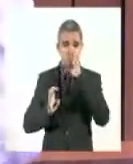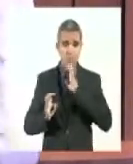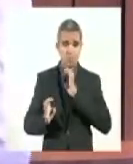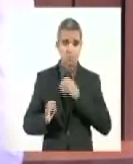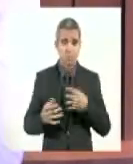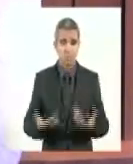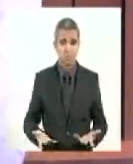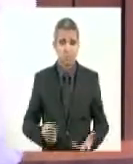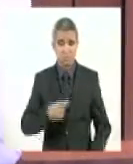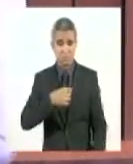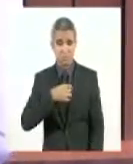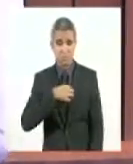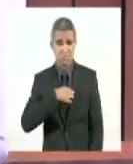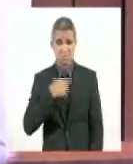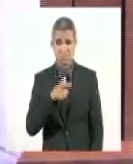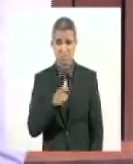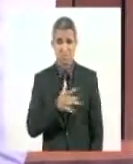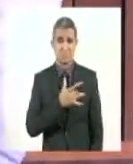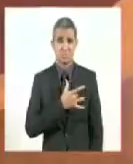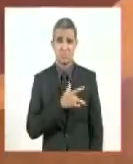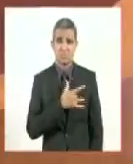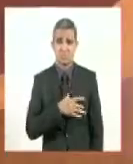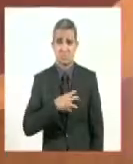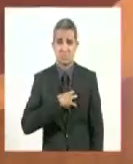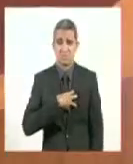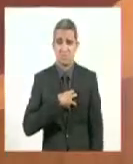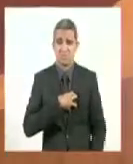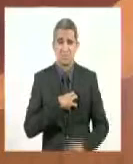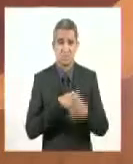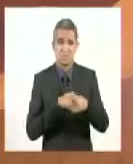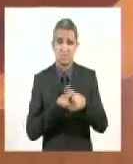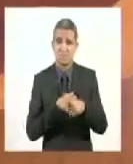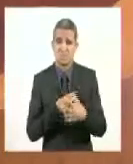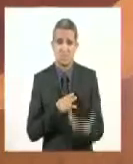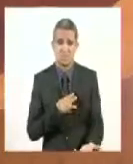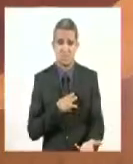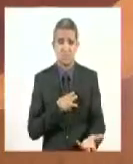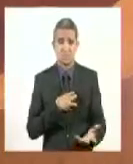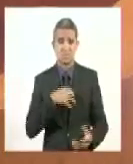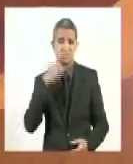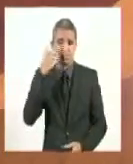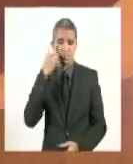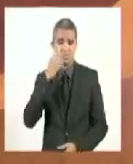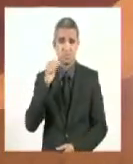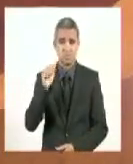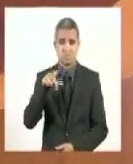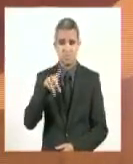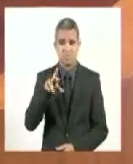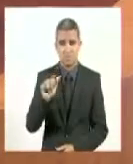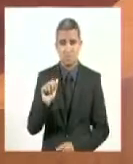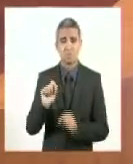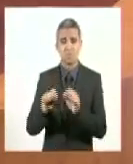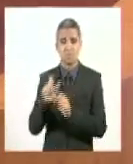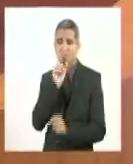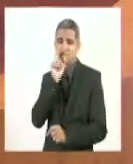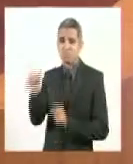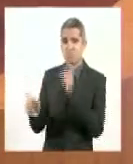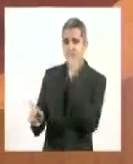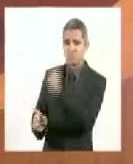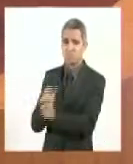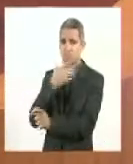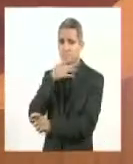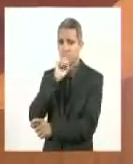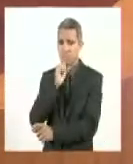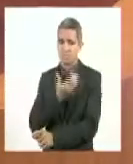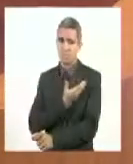insensível, deputada Antônio, desumana. A deputada Andréia é desumana por estar atacando o pai de um colega. Eu não